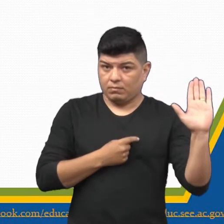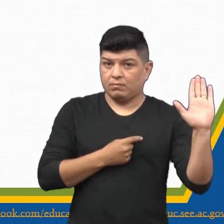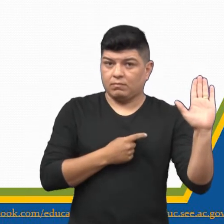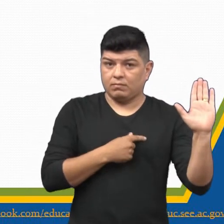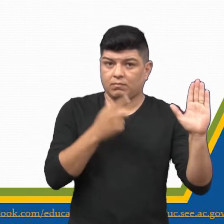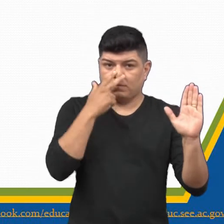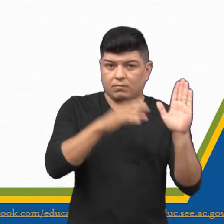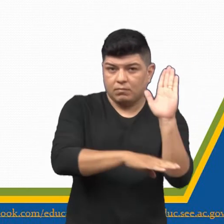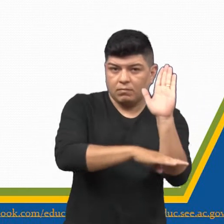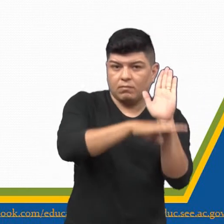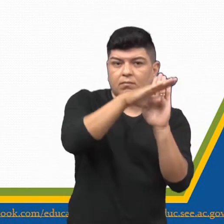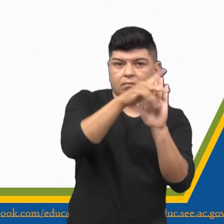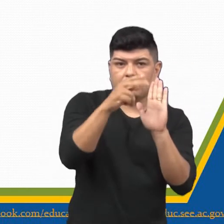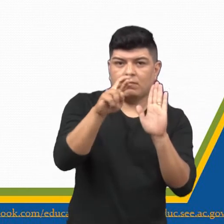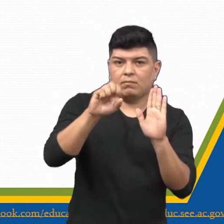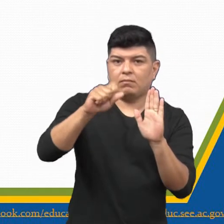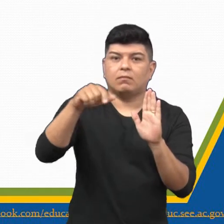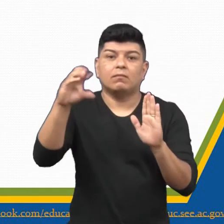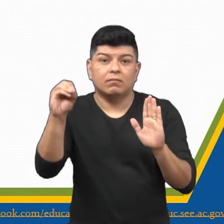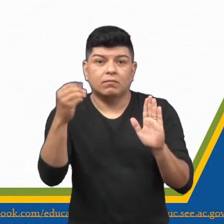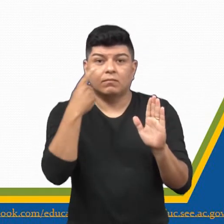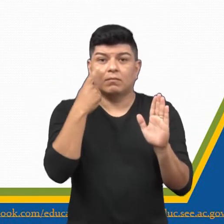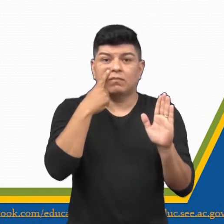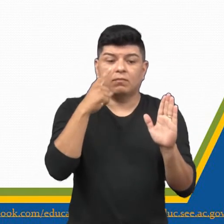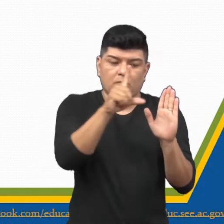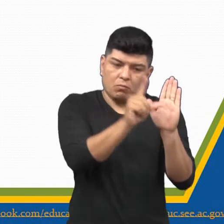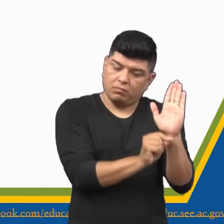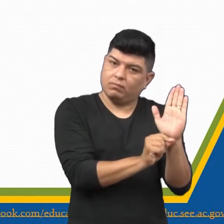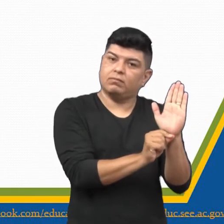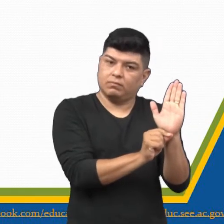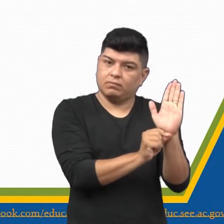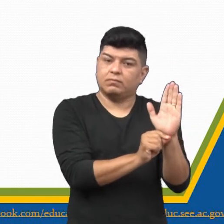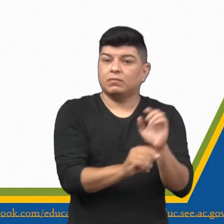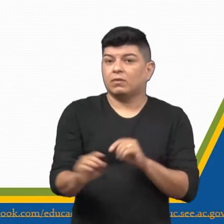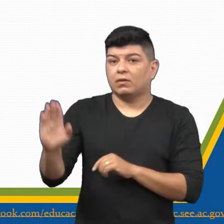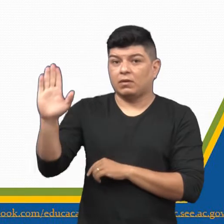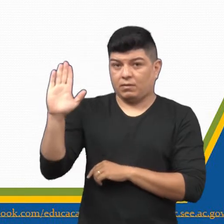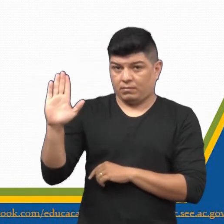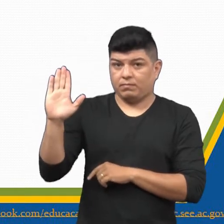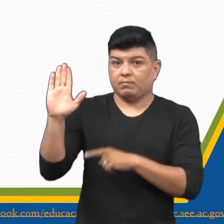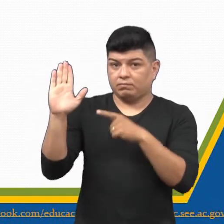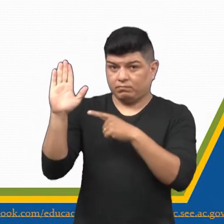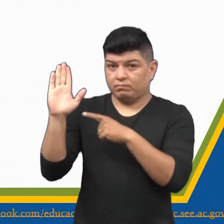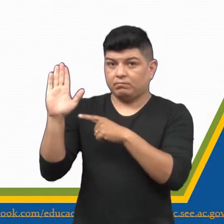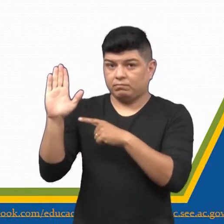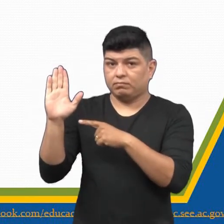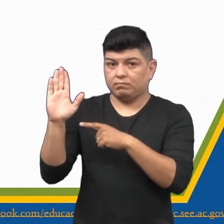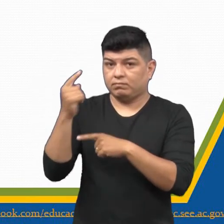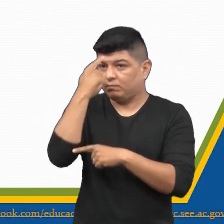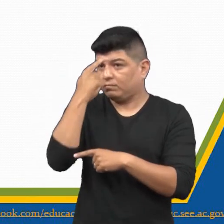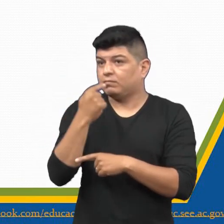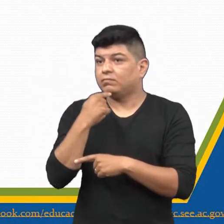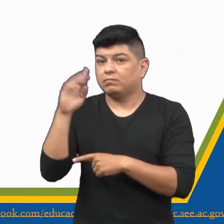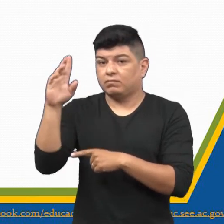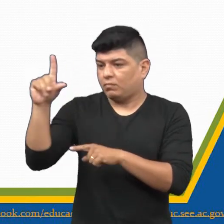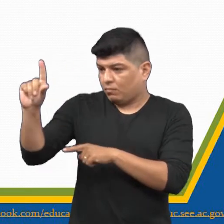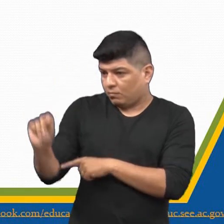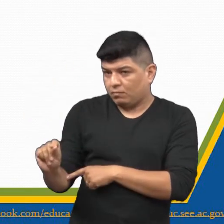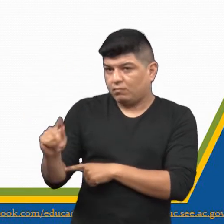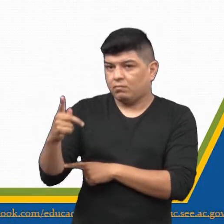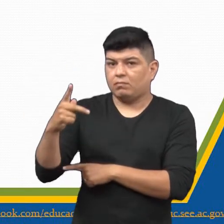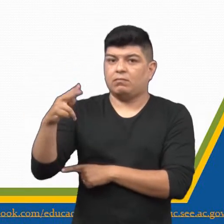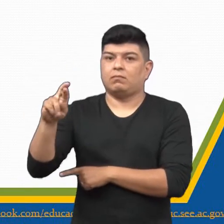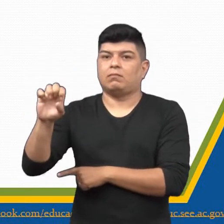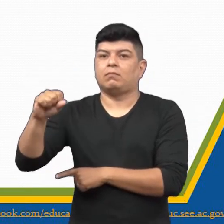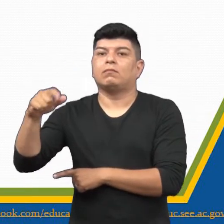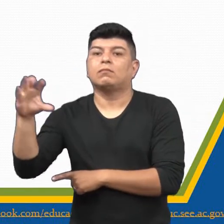tenho um aumento da pressão, você nota que o volume diminui. Quando você olha para a direita, em que eu tenho uma diminuição da